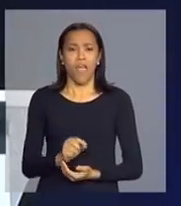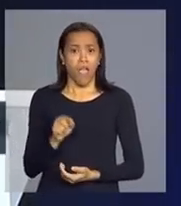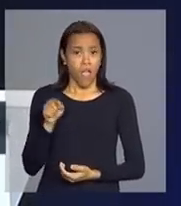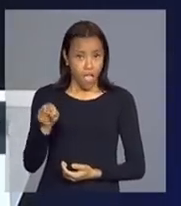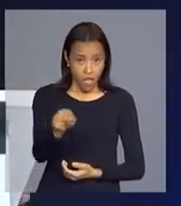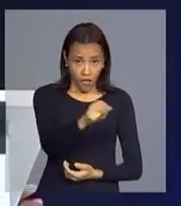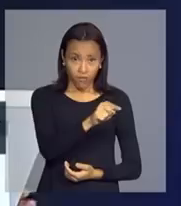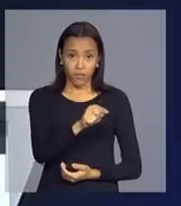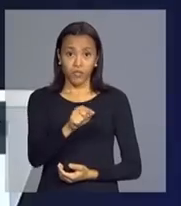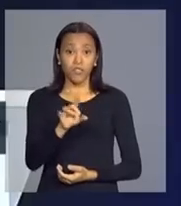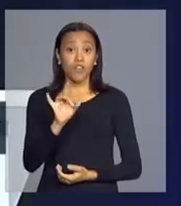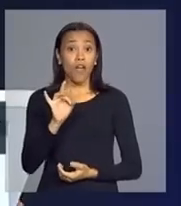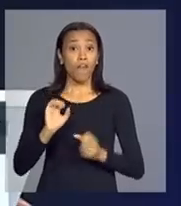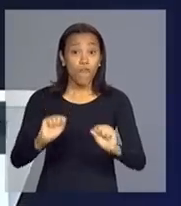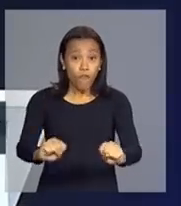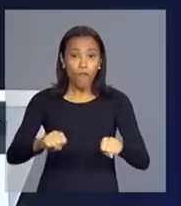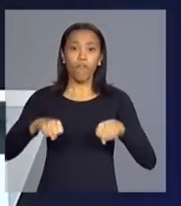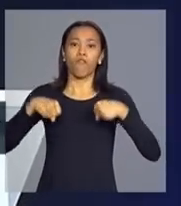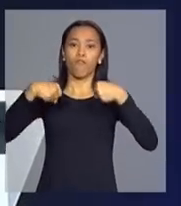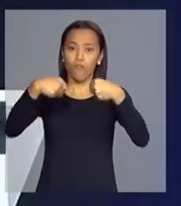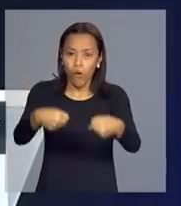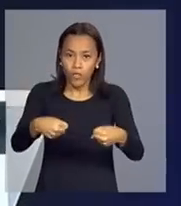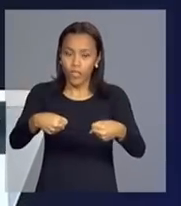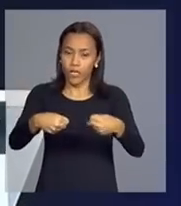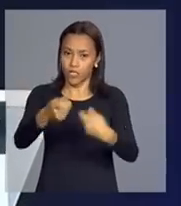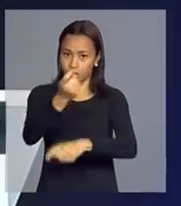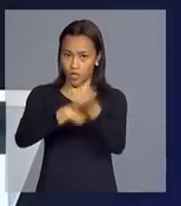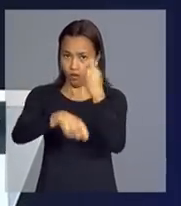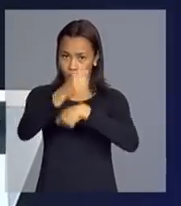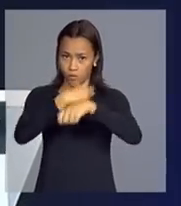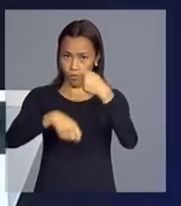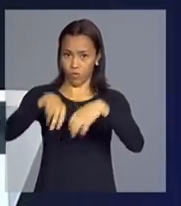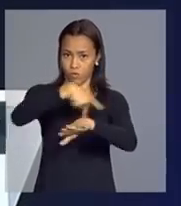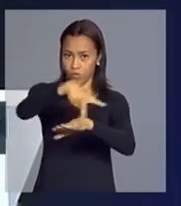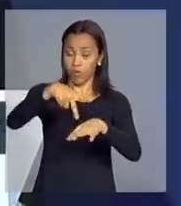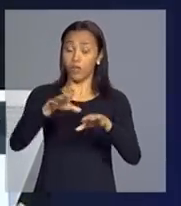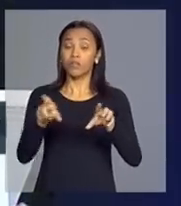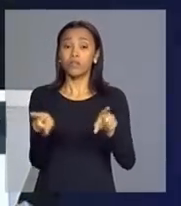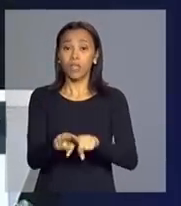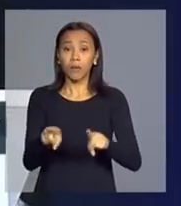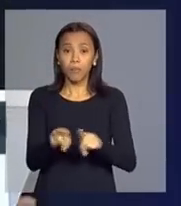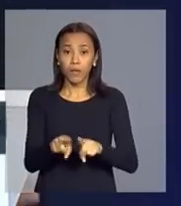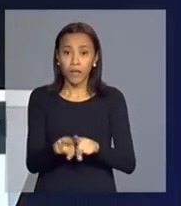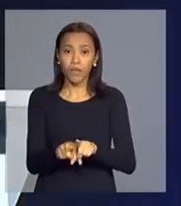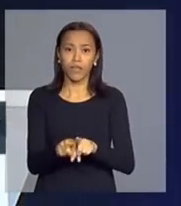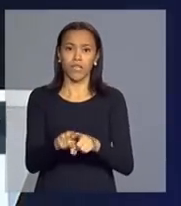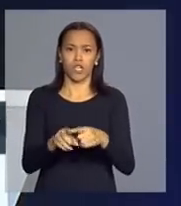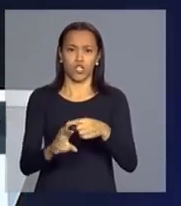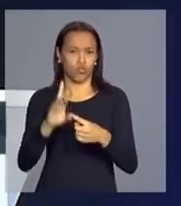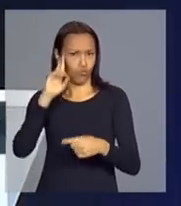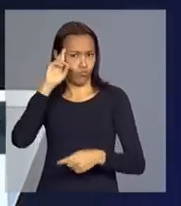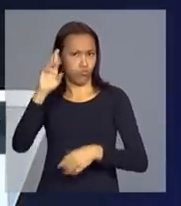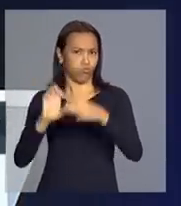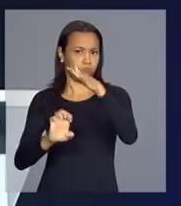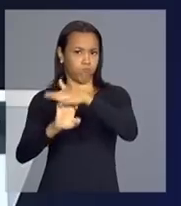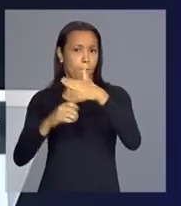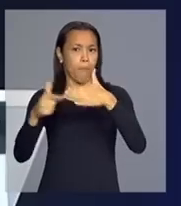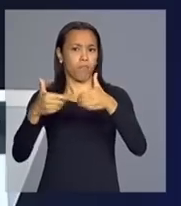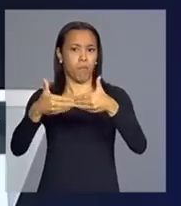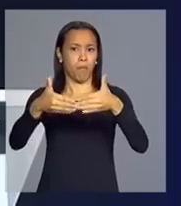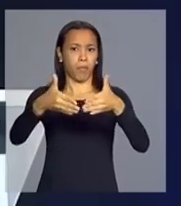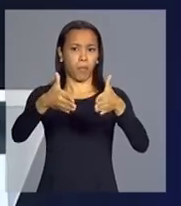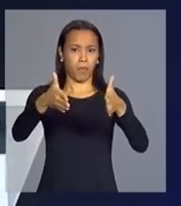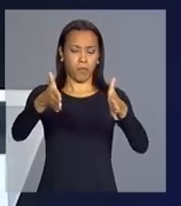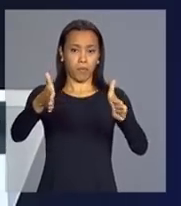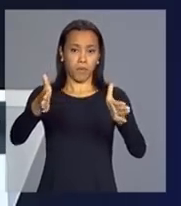elas não só fortalecem o tecido econômico, ampliando os donos de seu próprio negócio,